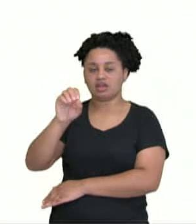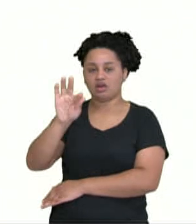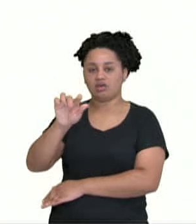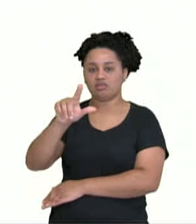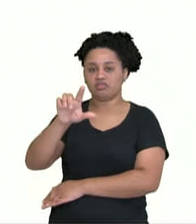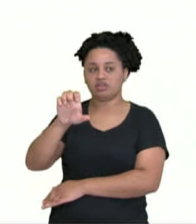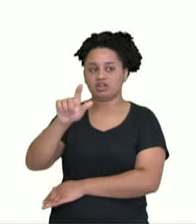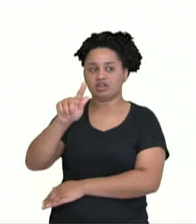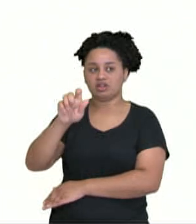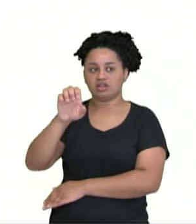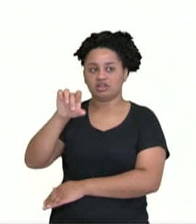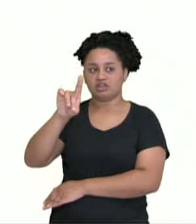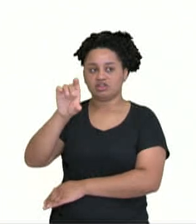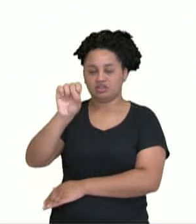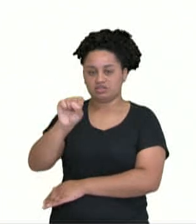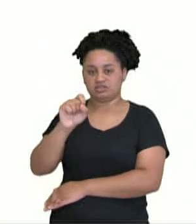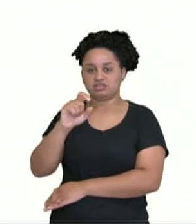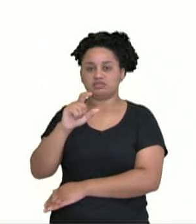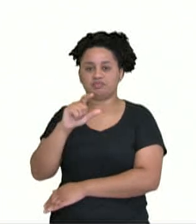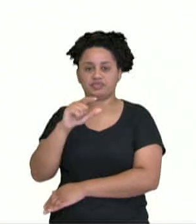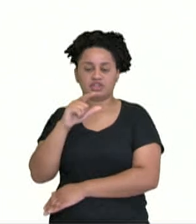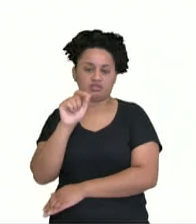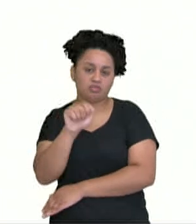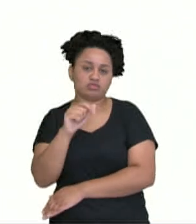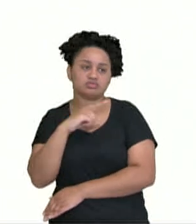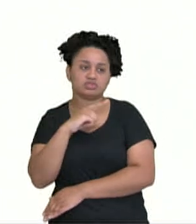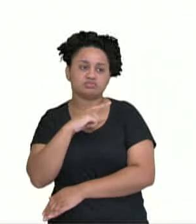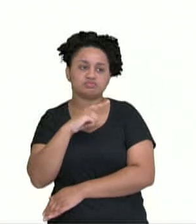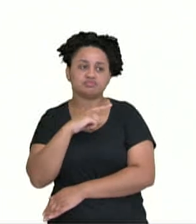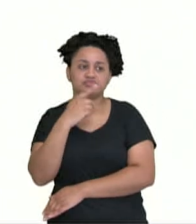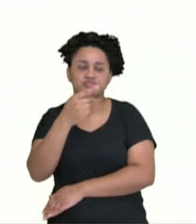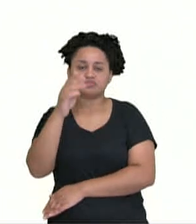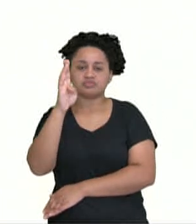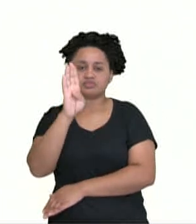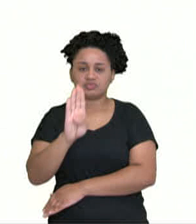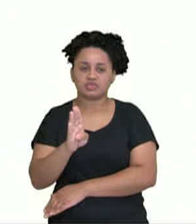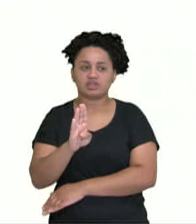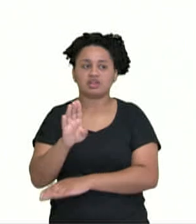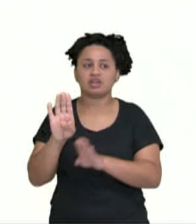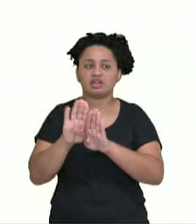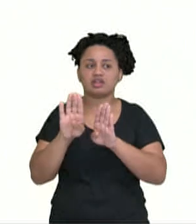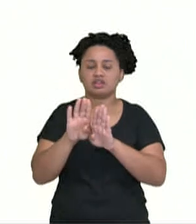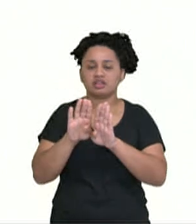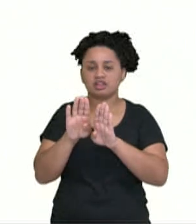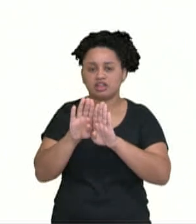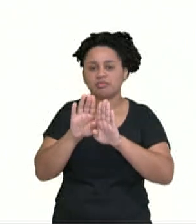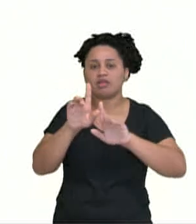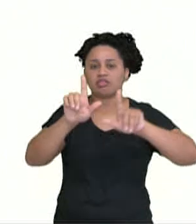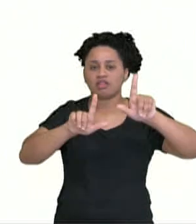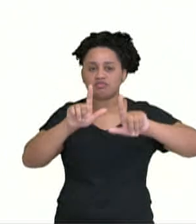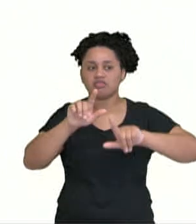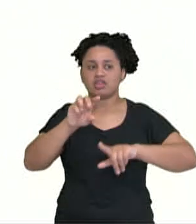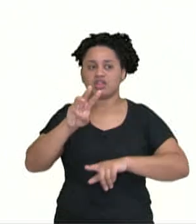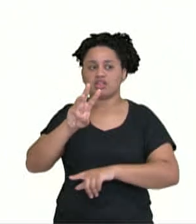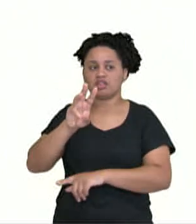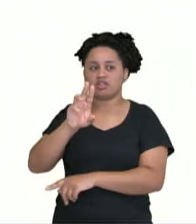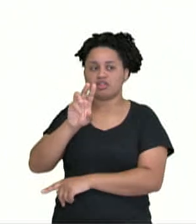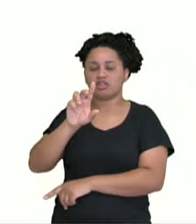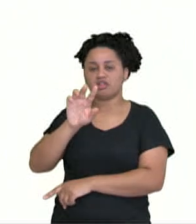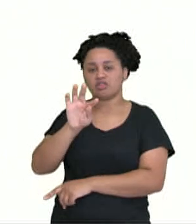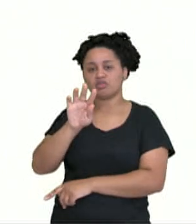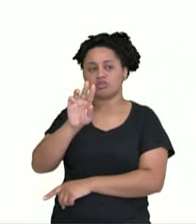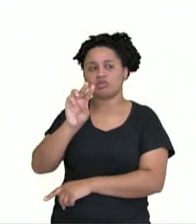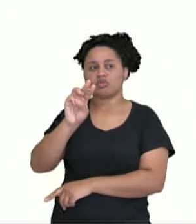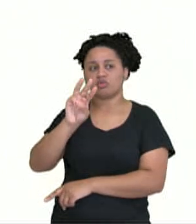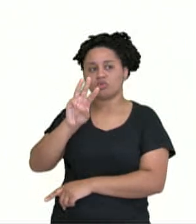também via Twitch, que é um canal de TV online, tá? Reunindo escolas de diversos estados